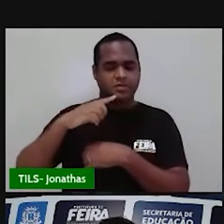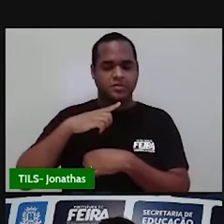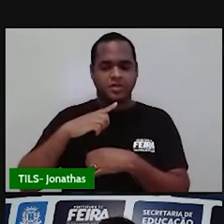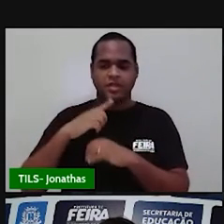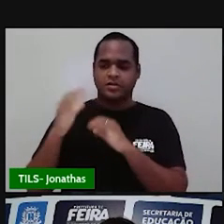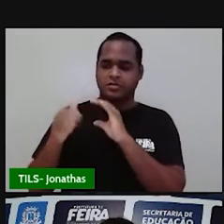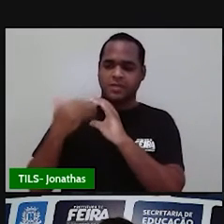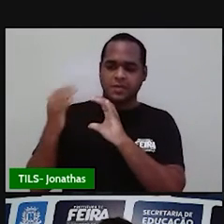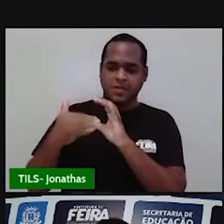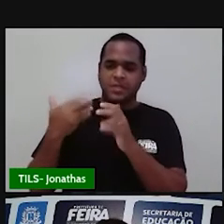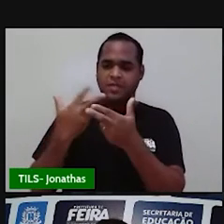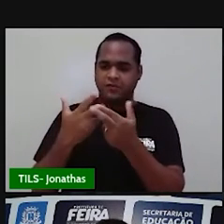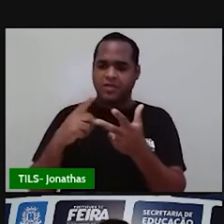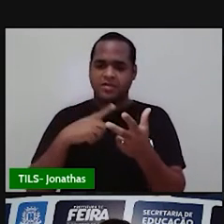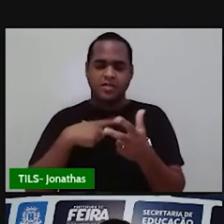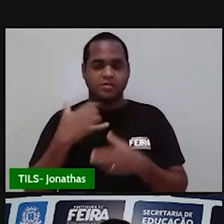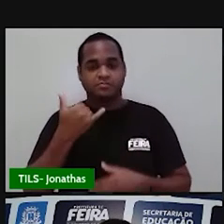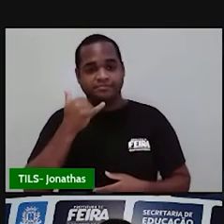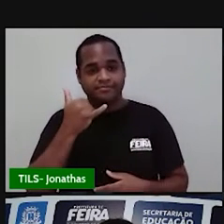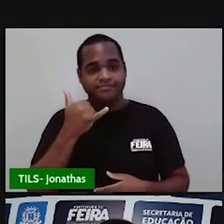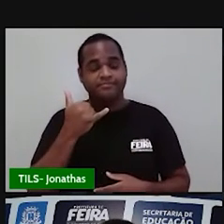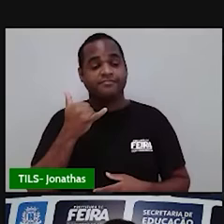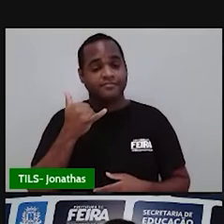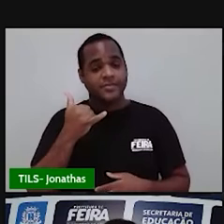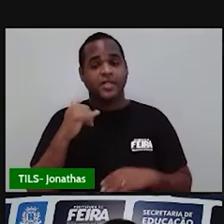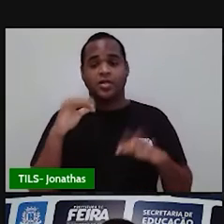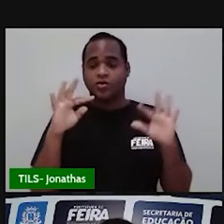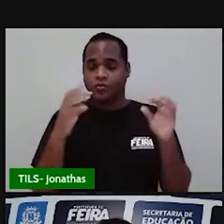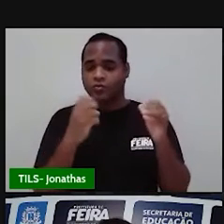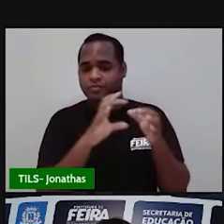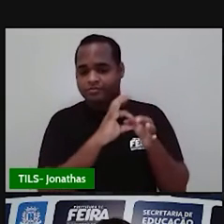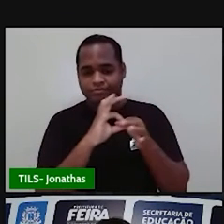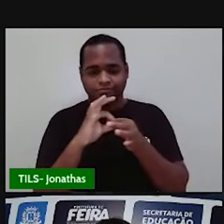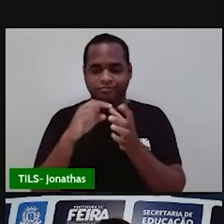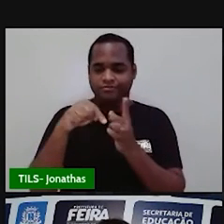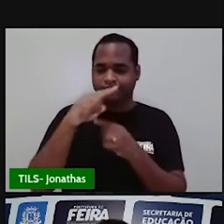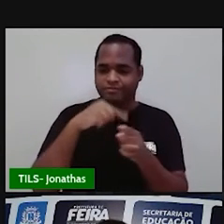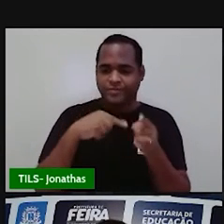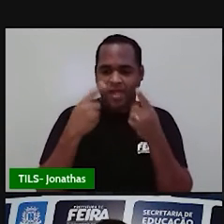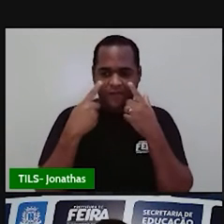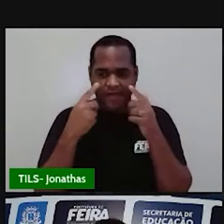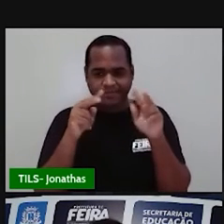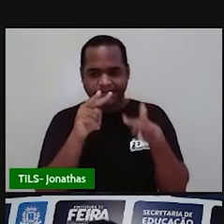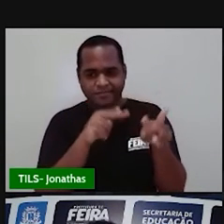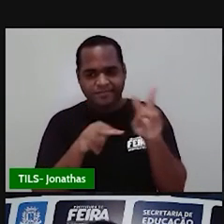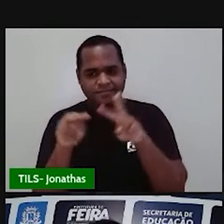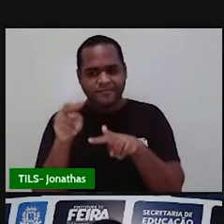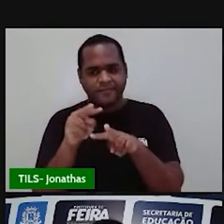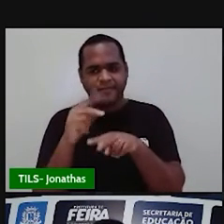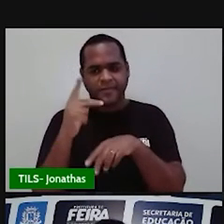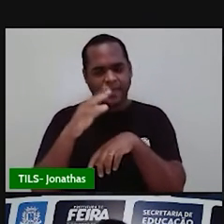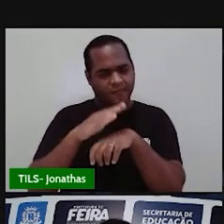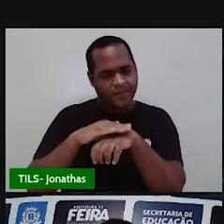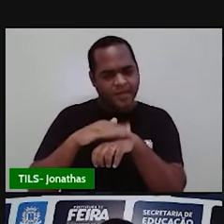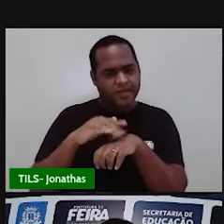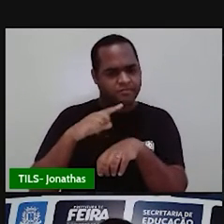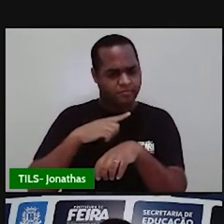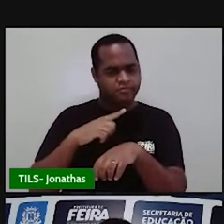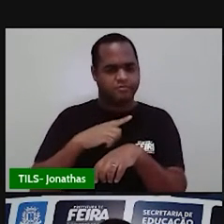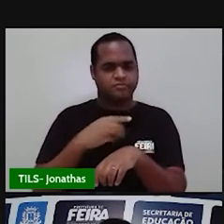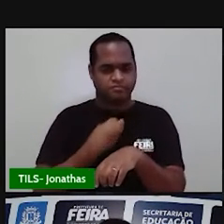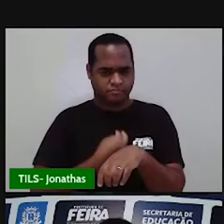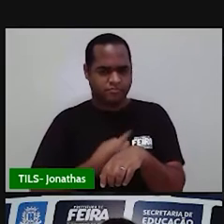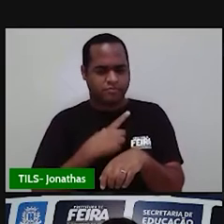via mensagem de celular. Então, tudo isso a gente lê. Mas você sabia que você faz estatística? Pois